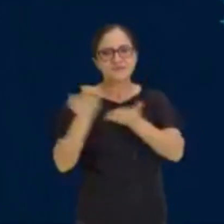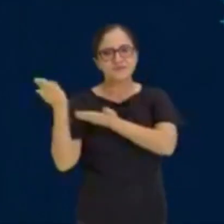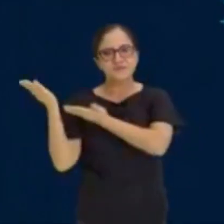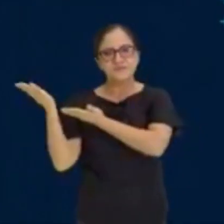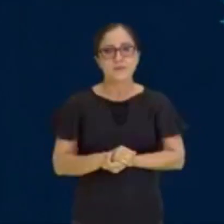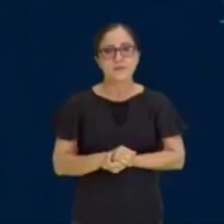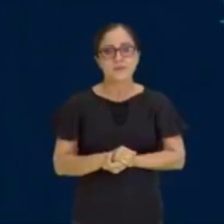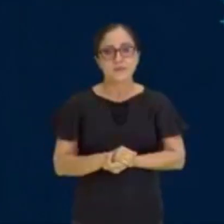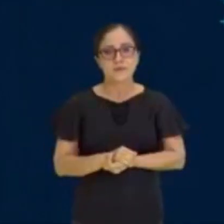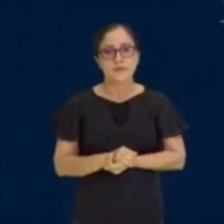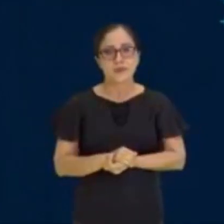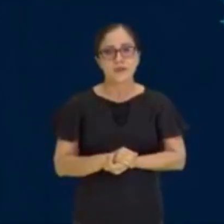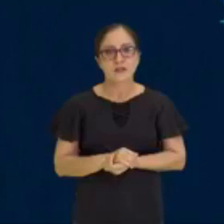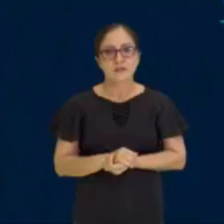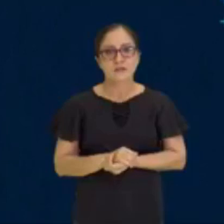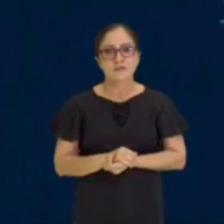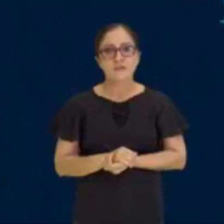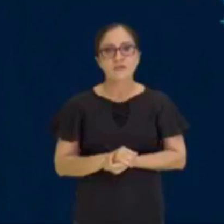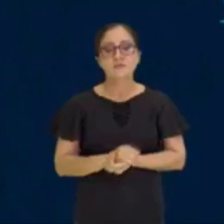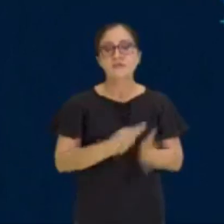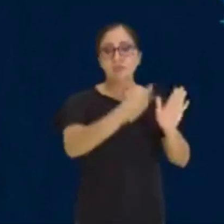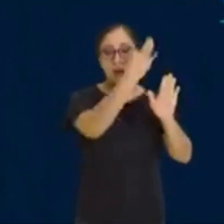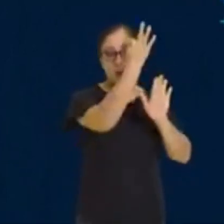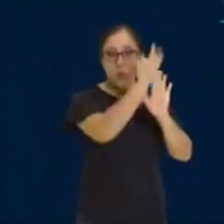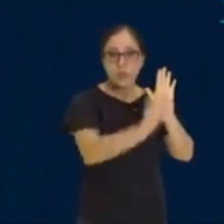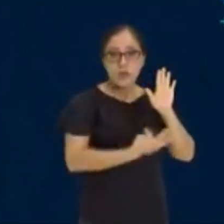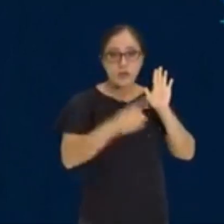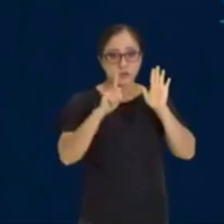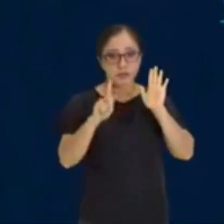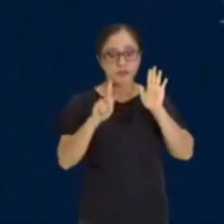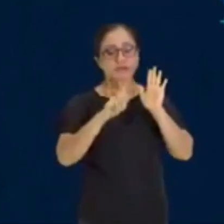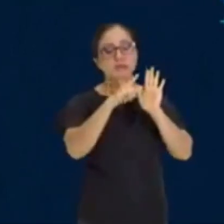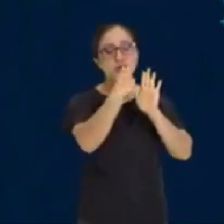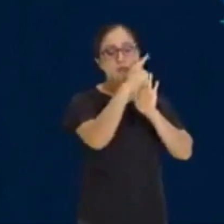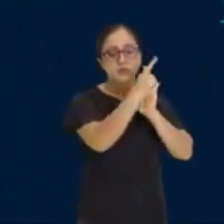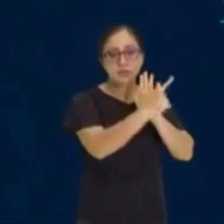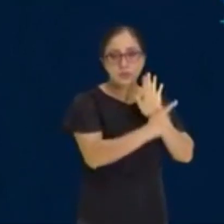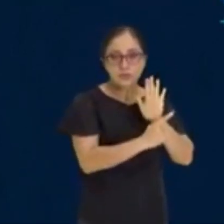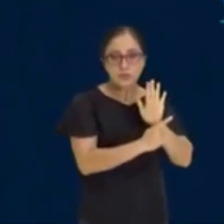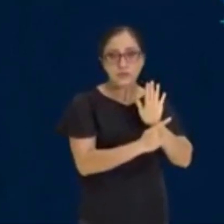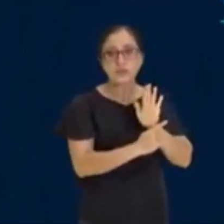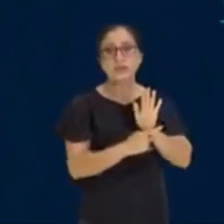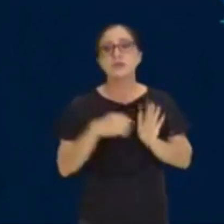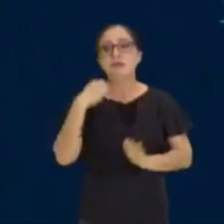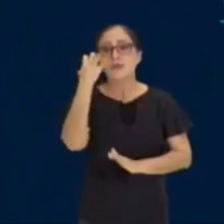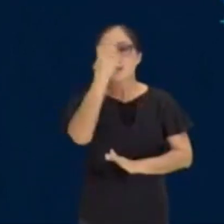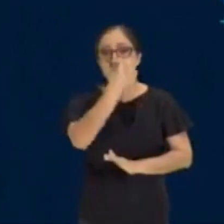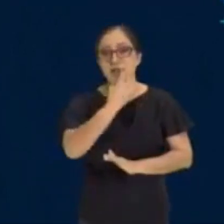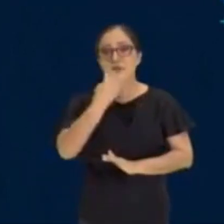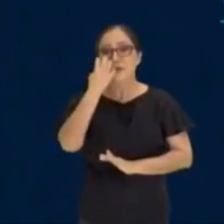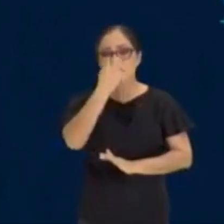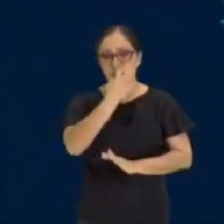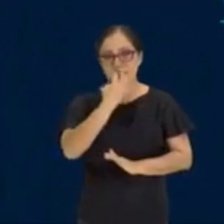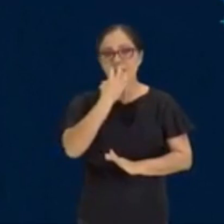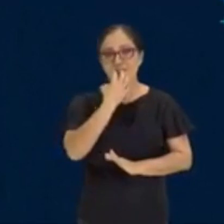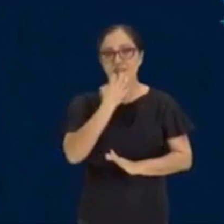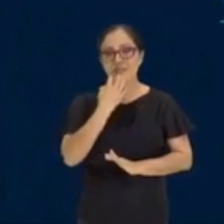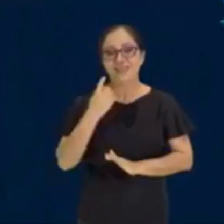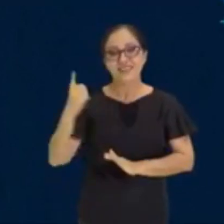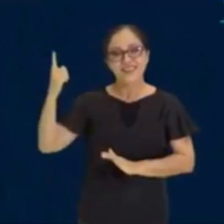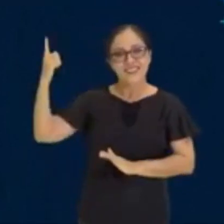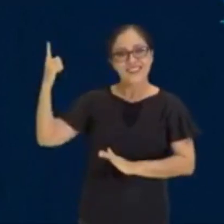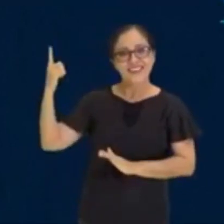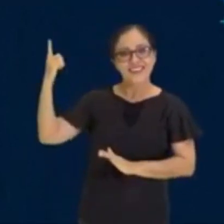Texto 1. Gênero canção. É uma letra de música de um